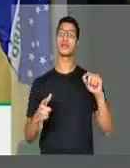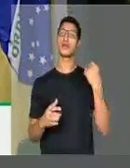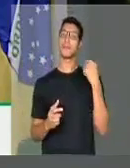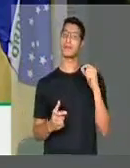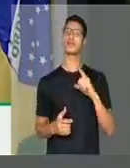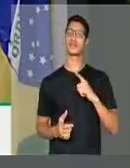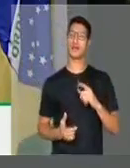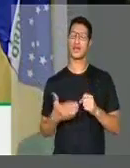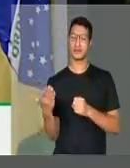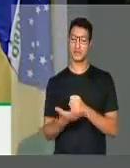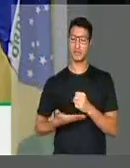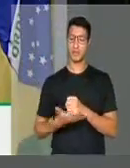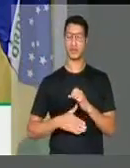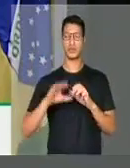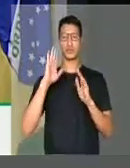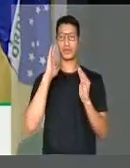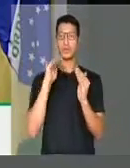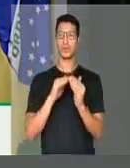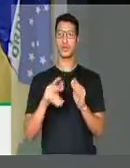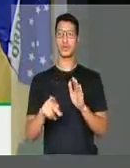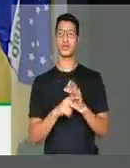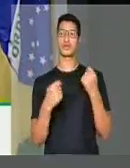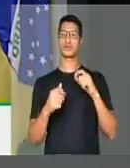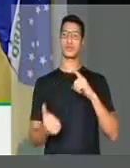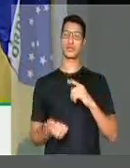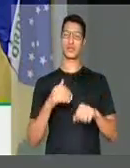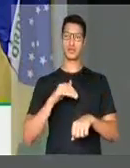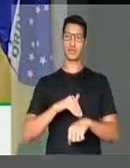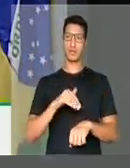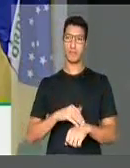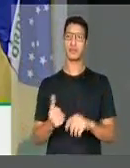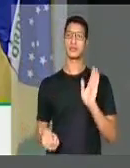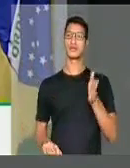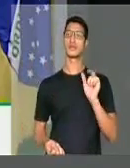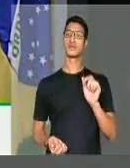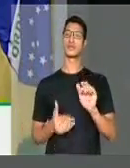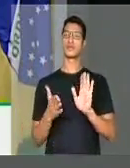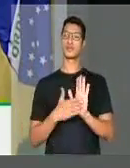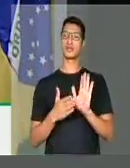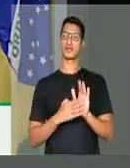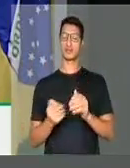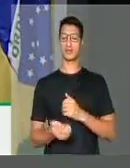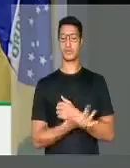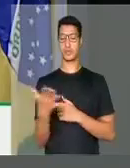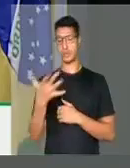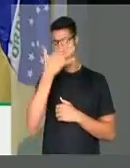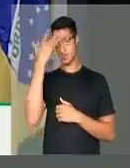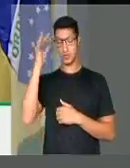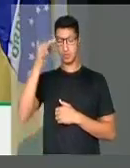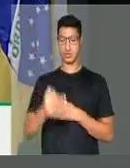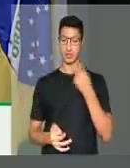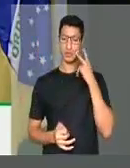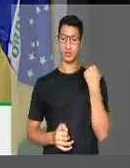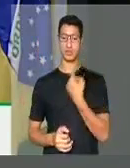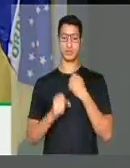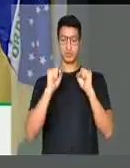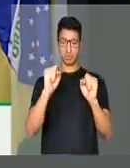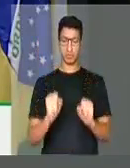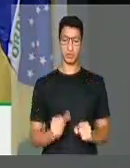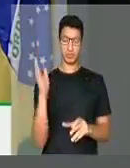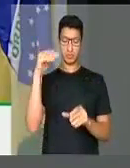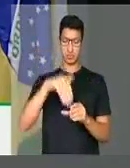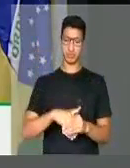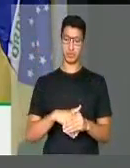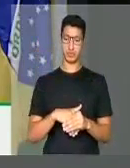que precisa de um mínimo de consenso necessário nesse momento, já que se trata de um quórum qualificado, para que nós